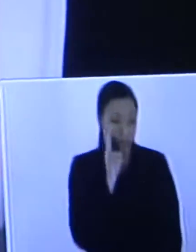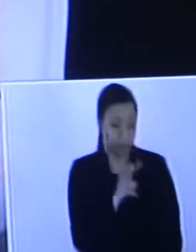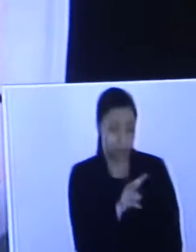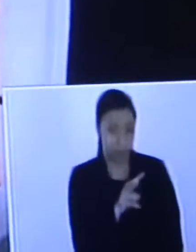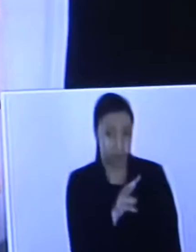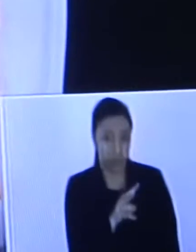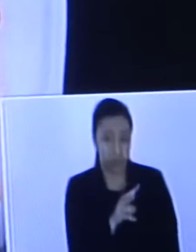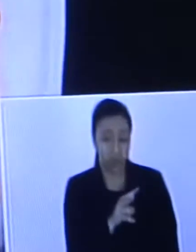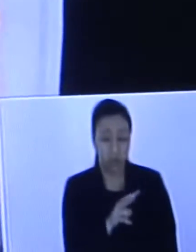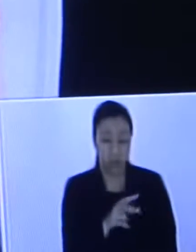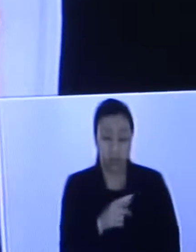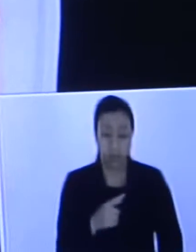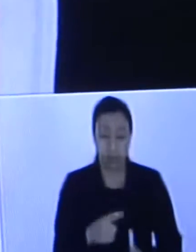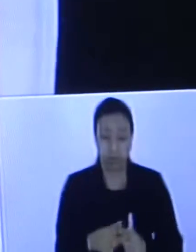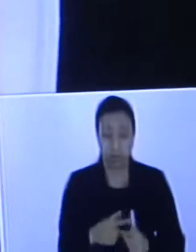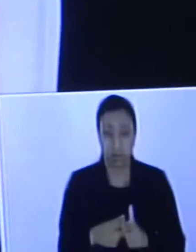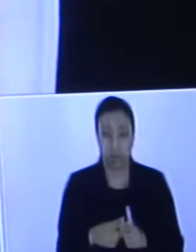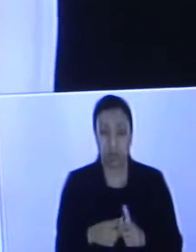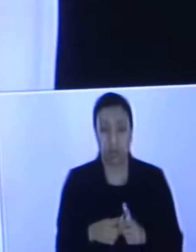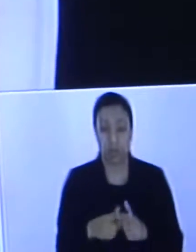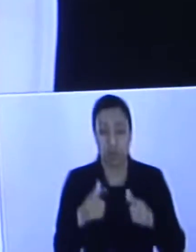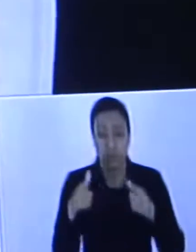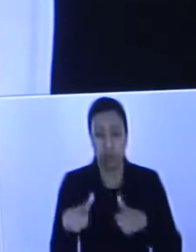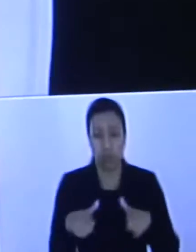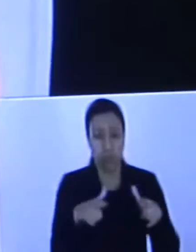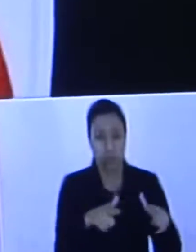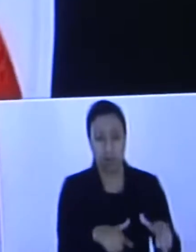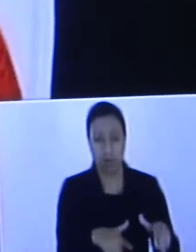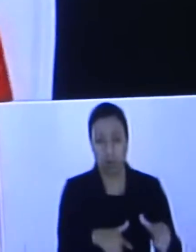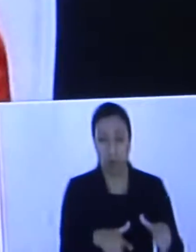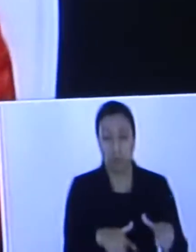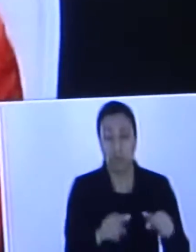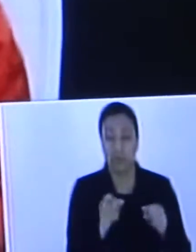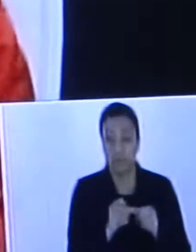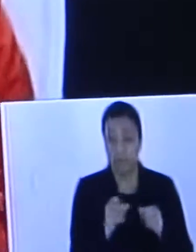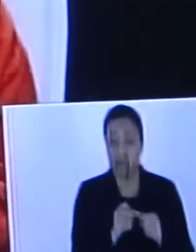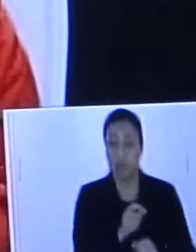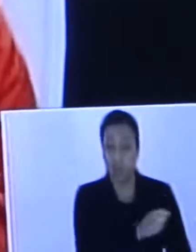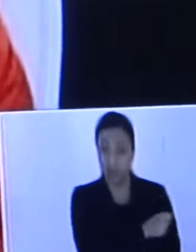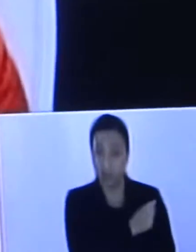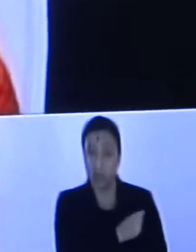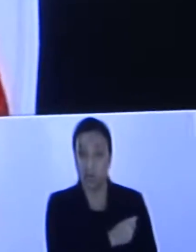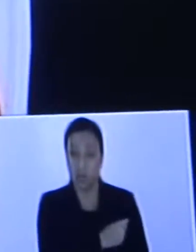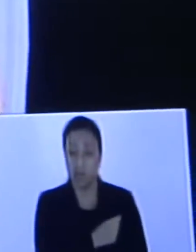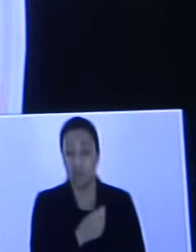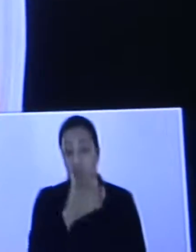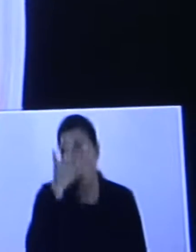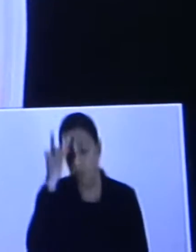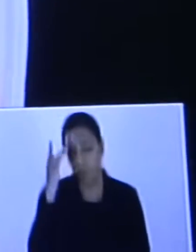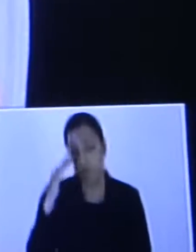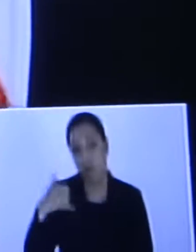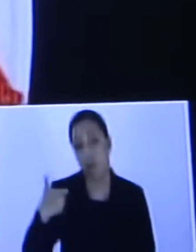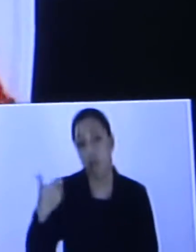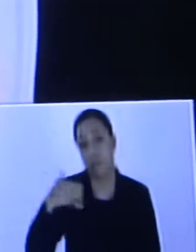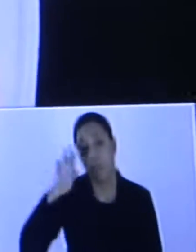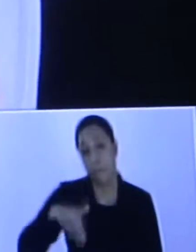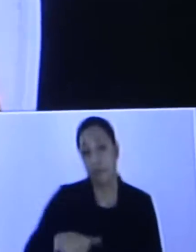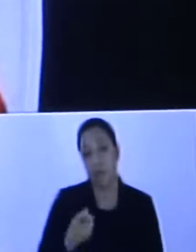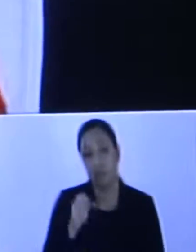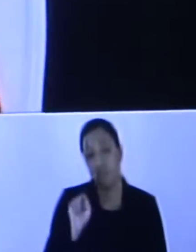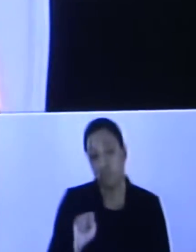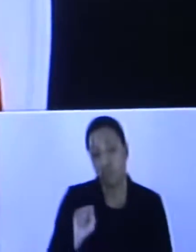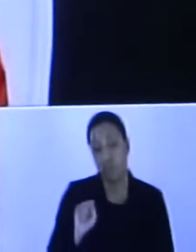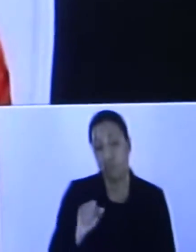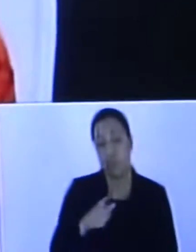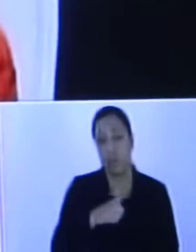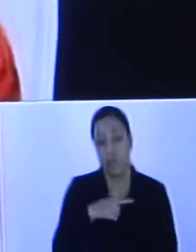tatuados por estúdios, né, que fazem a tatuagem em menores de idade. Nós tivemos um caso